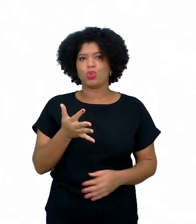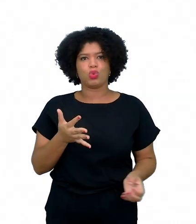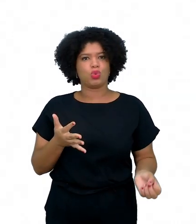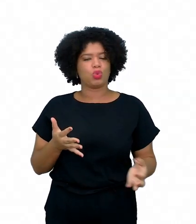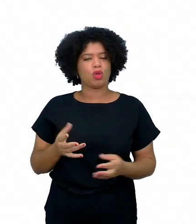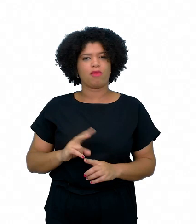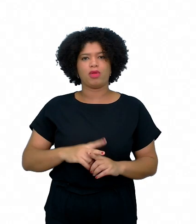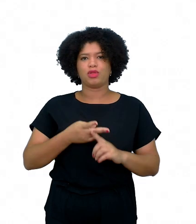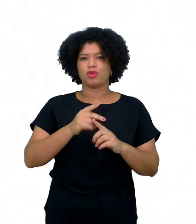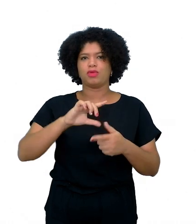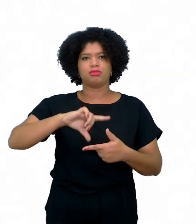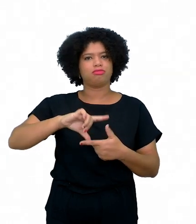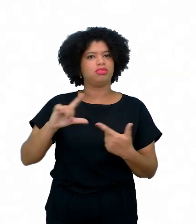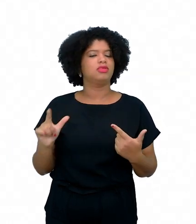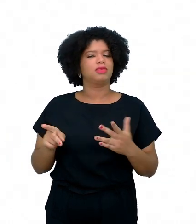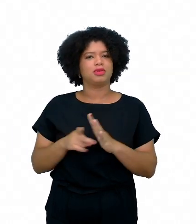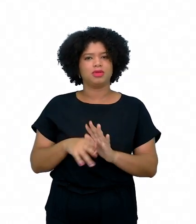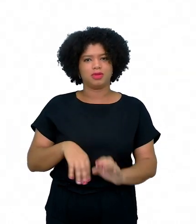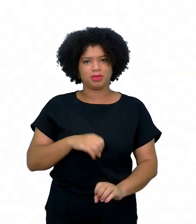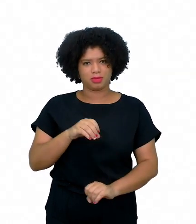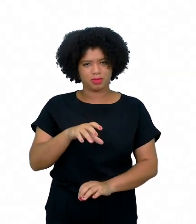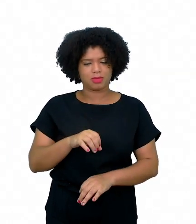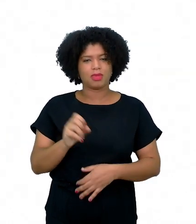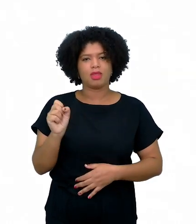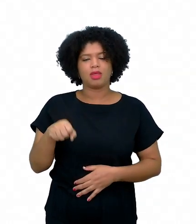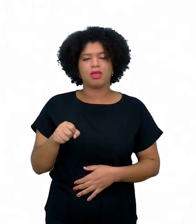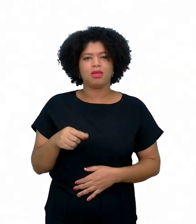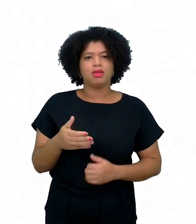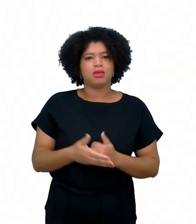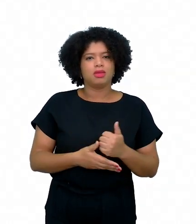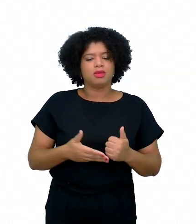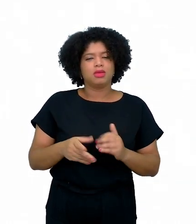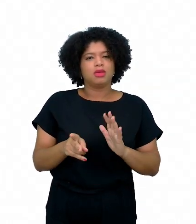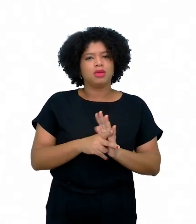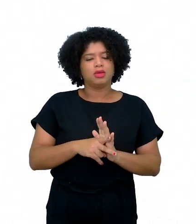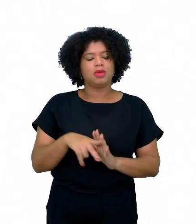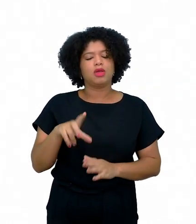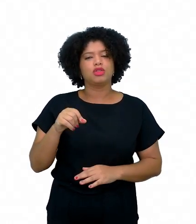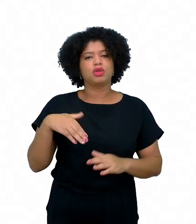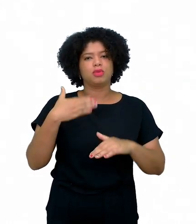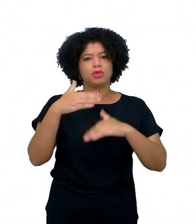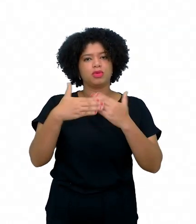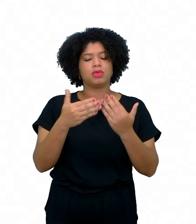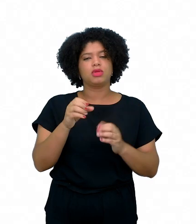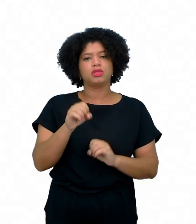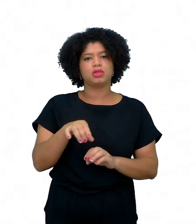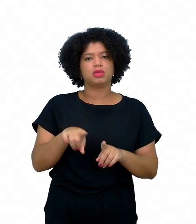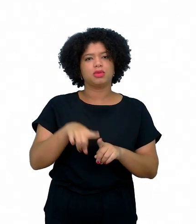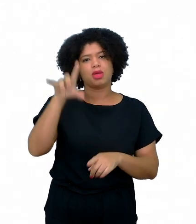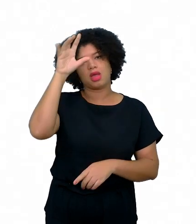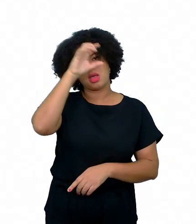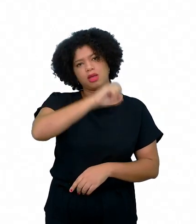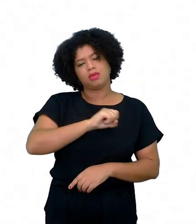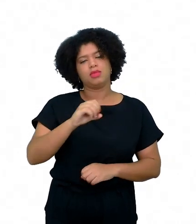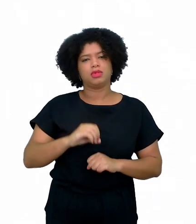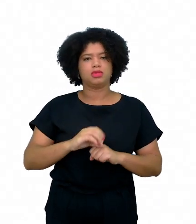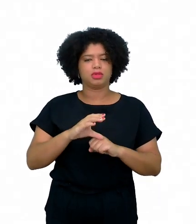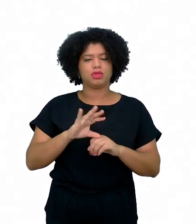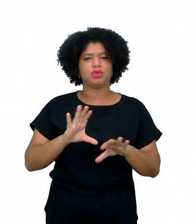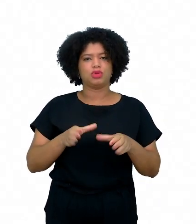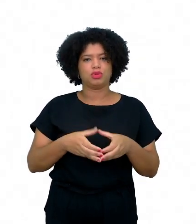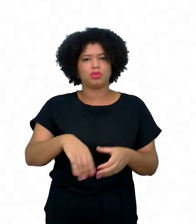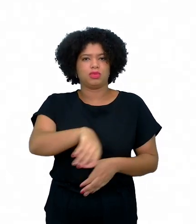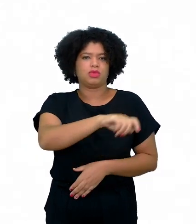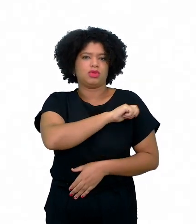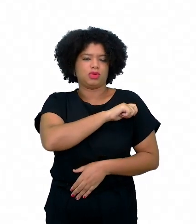estrutura da educação de maneira fundamental, por meio da reformulação do processo de ensino e aprendizagem. Os